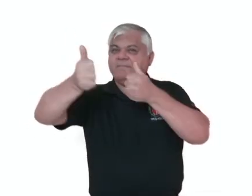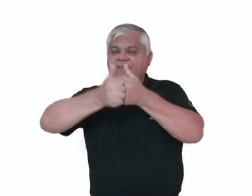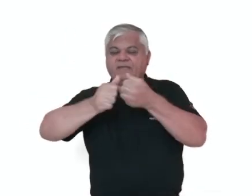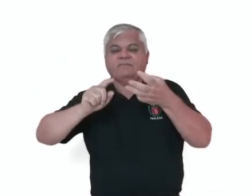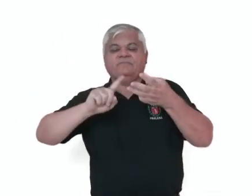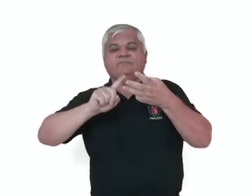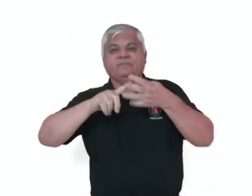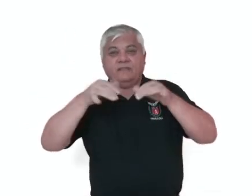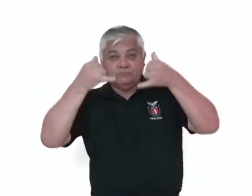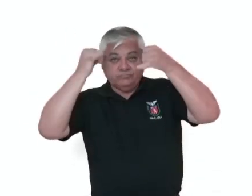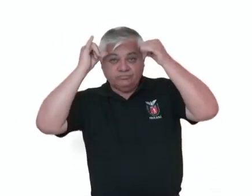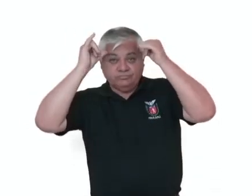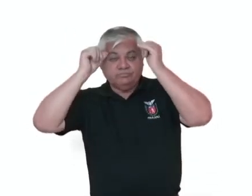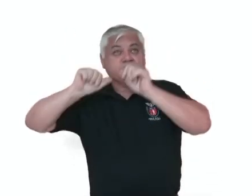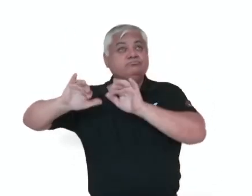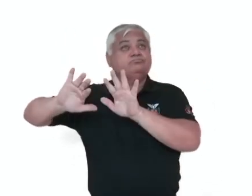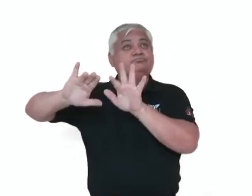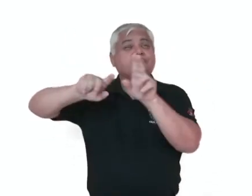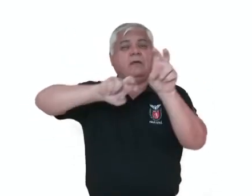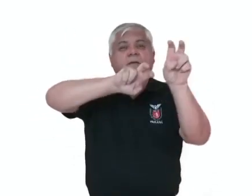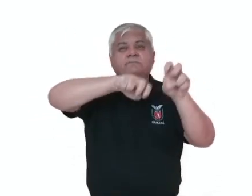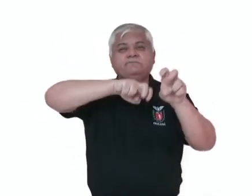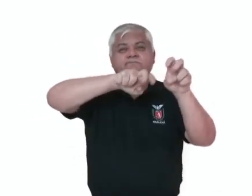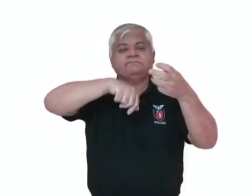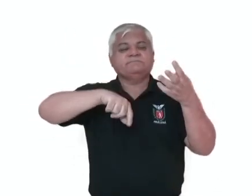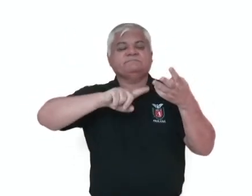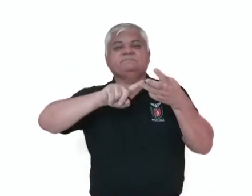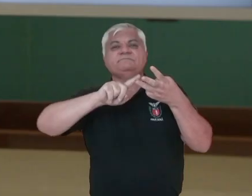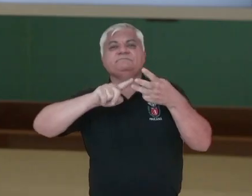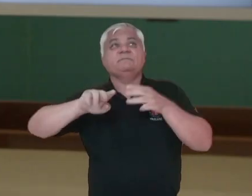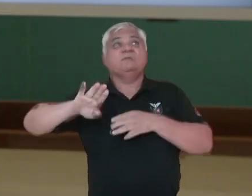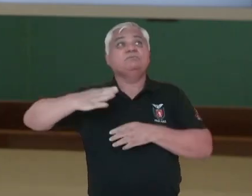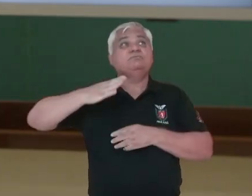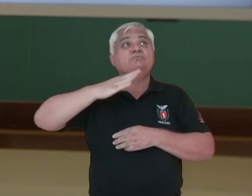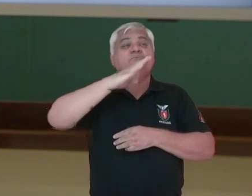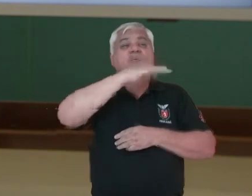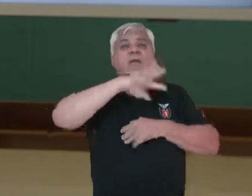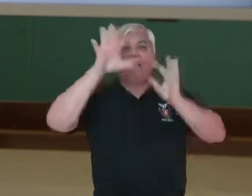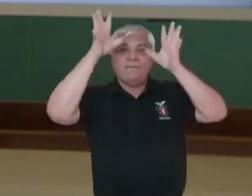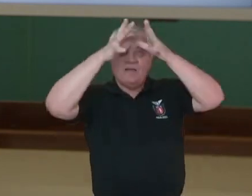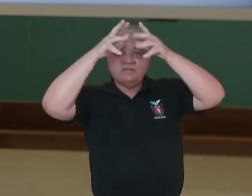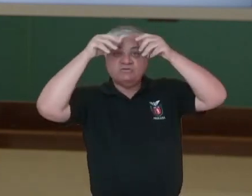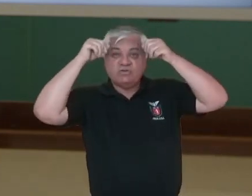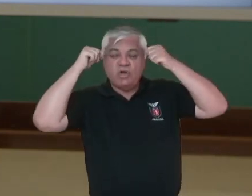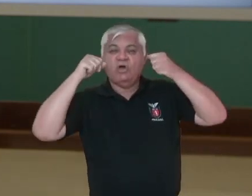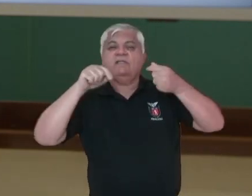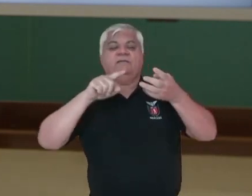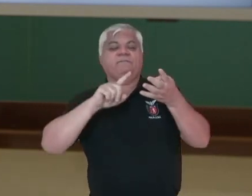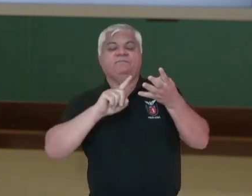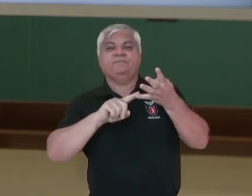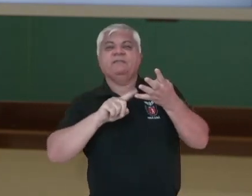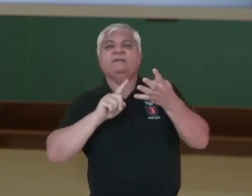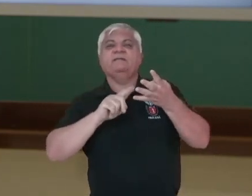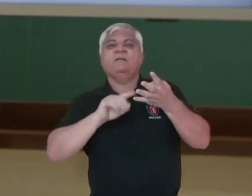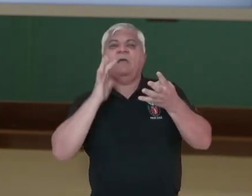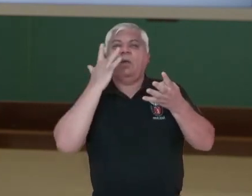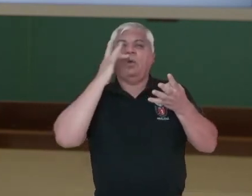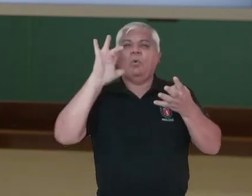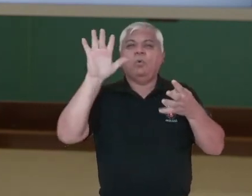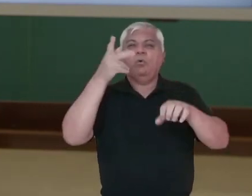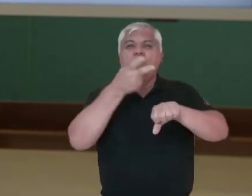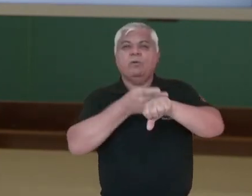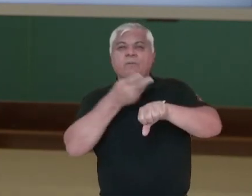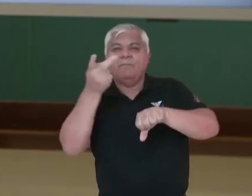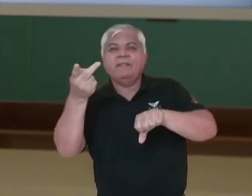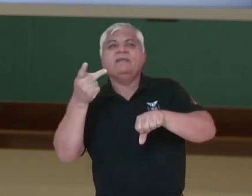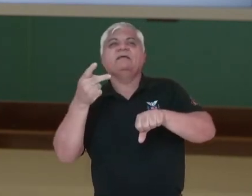para o interior, da exploração das drogas do sertão, ali da busca, né, pelas drogas do sertão, a mineração na porção